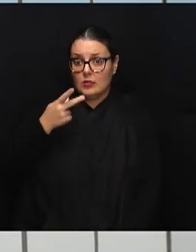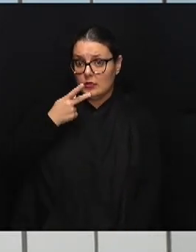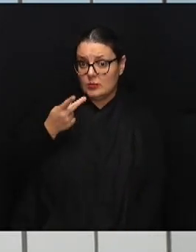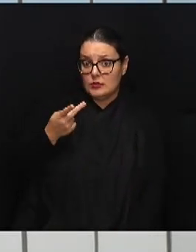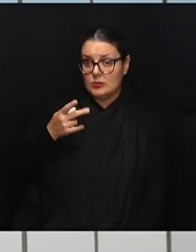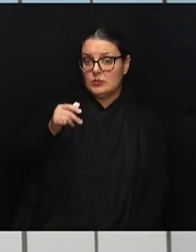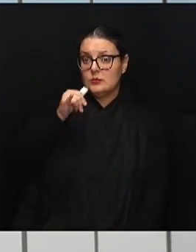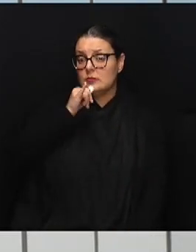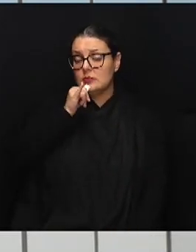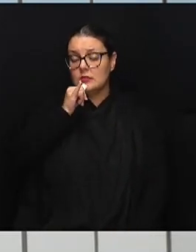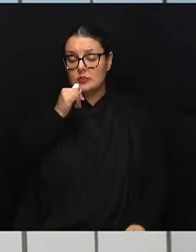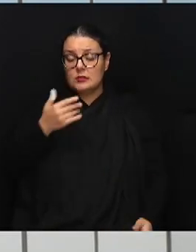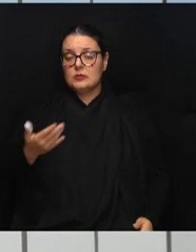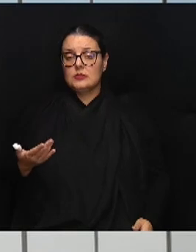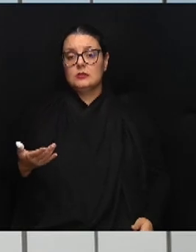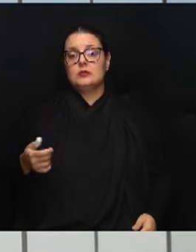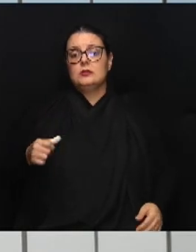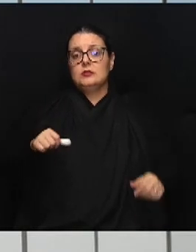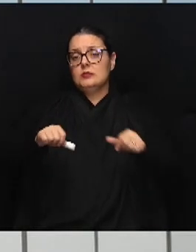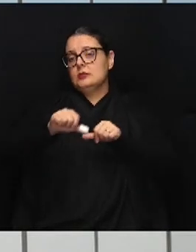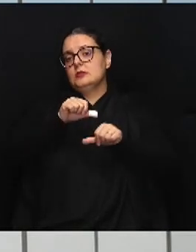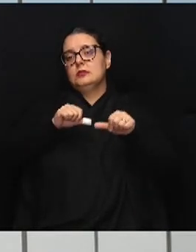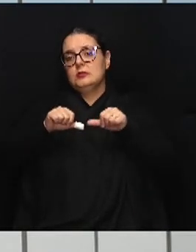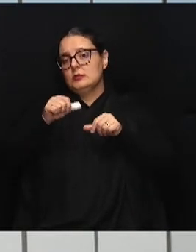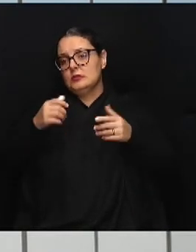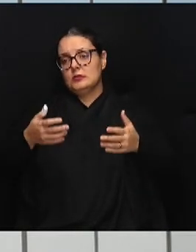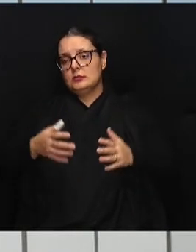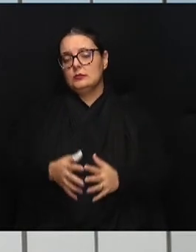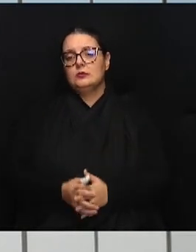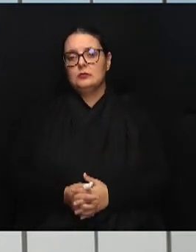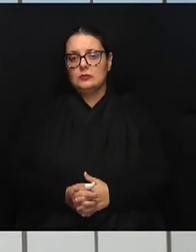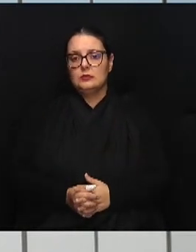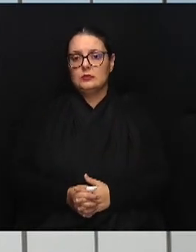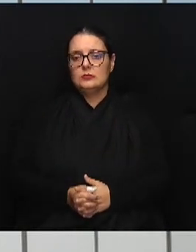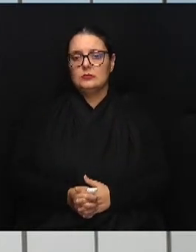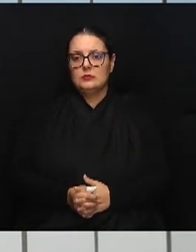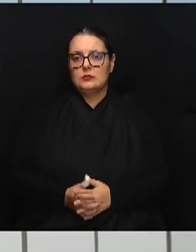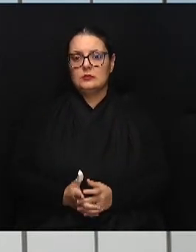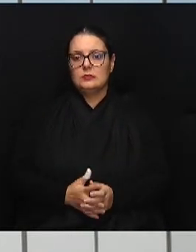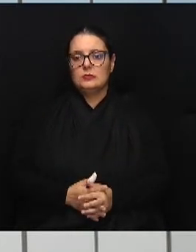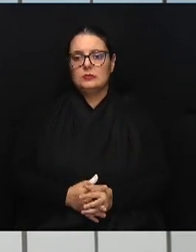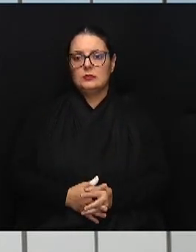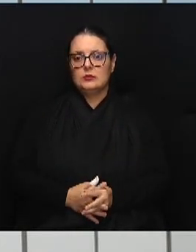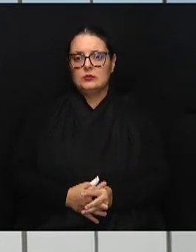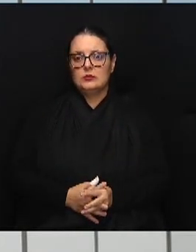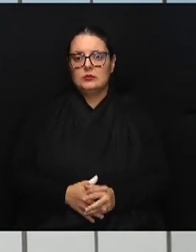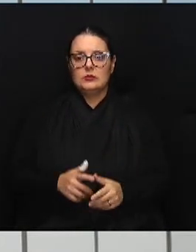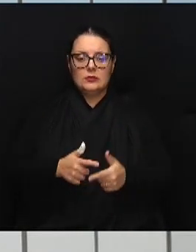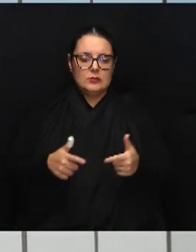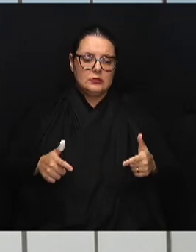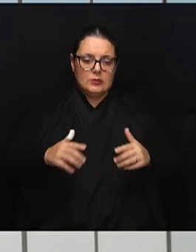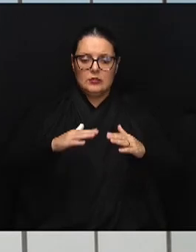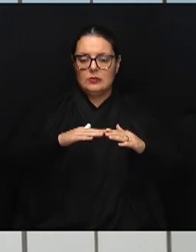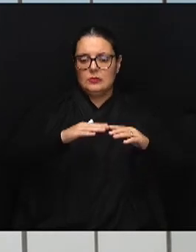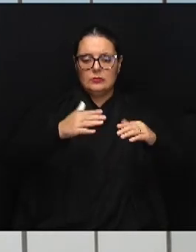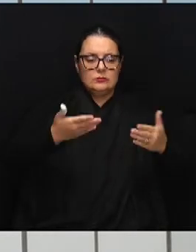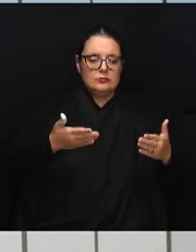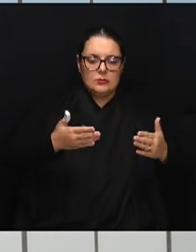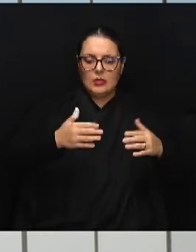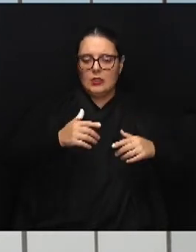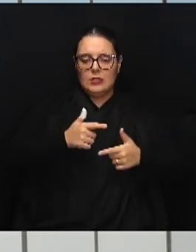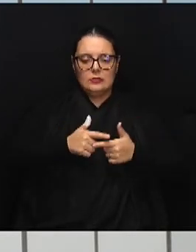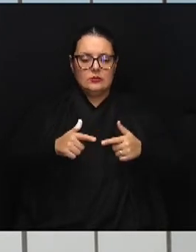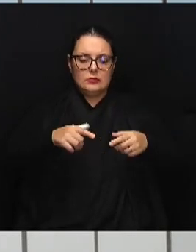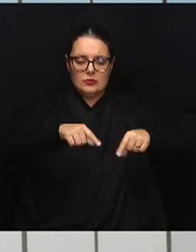exemplo, essas mudanças na divisão do quarto, da cama, etc., tem